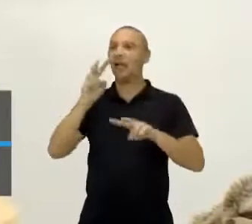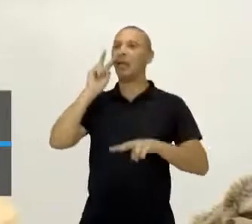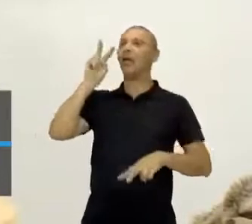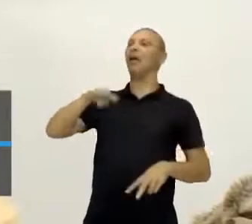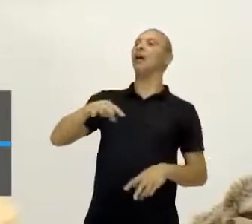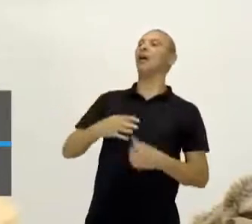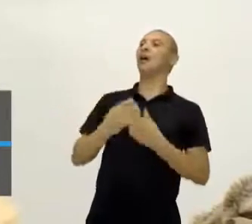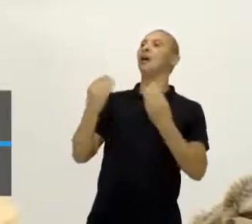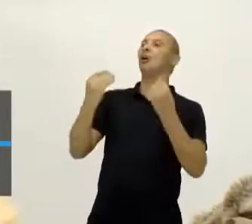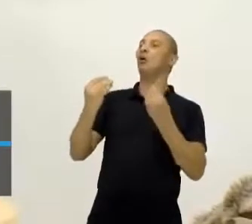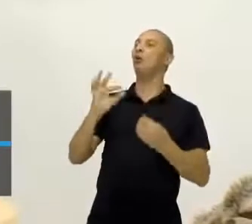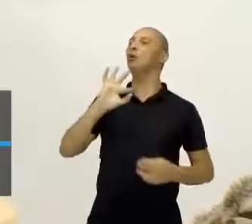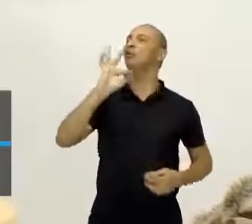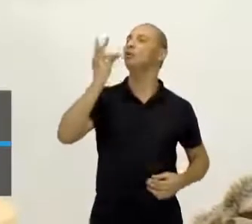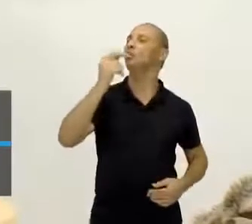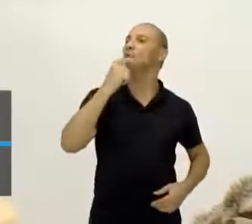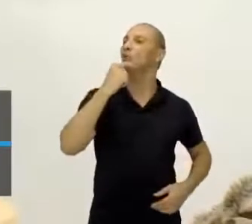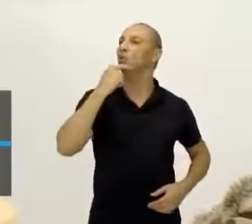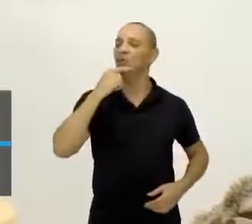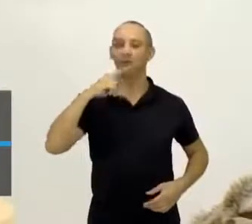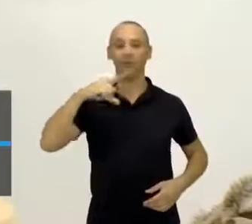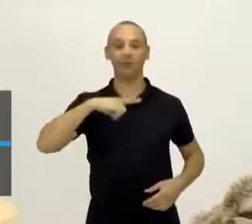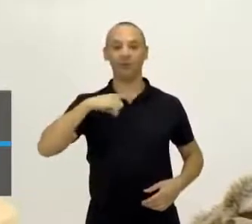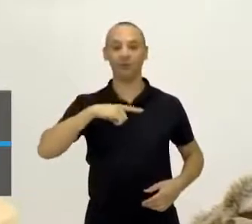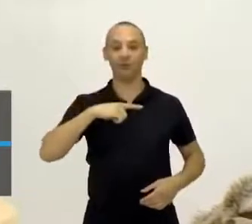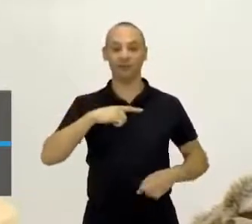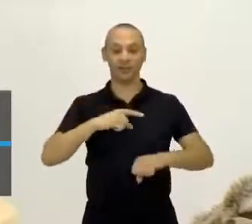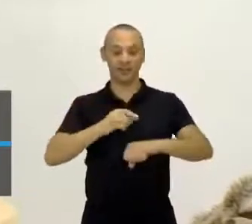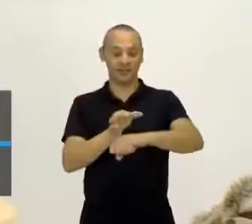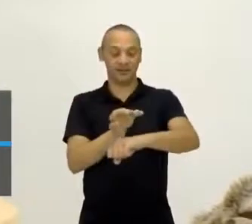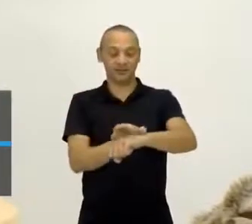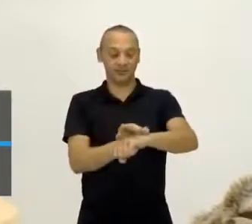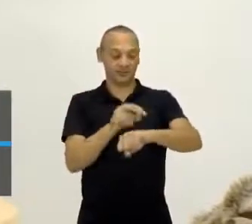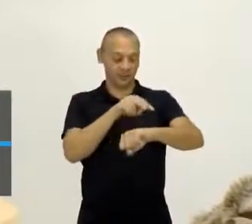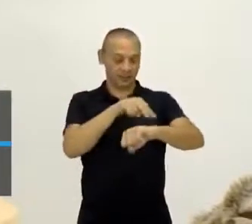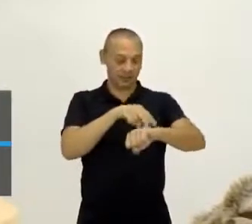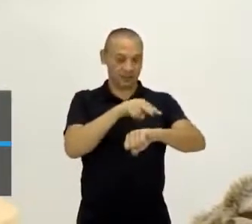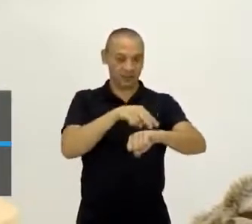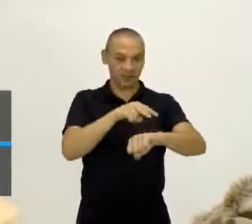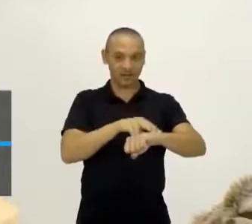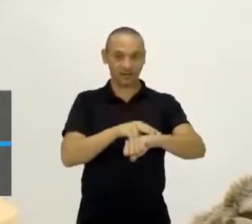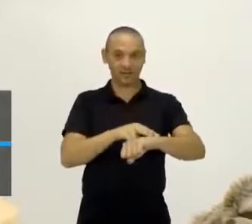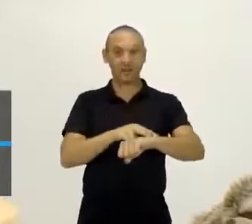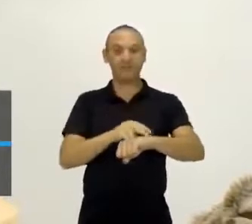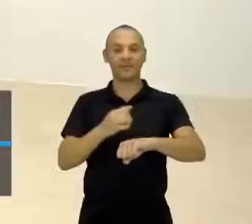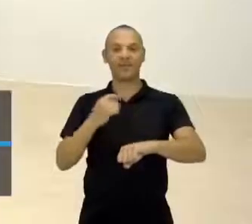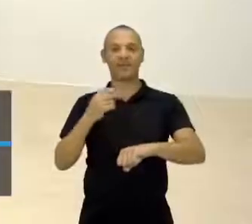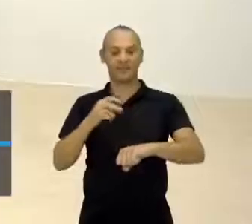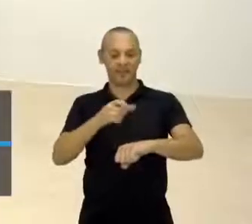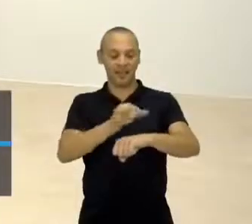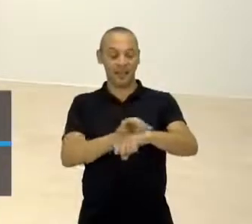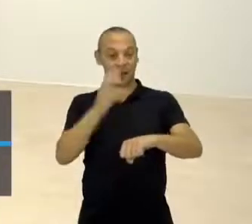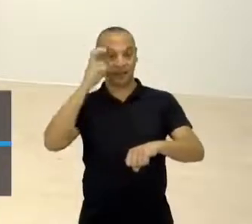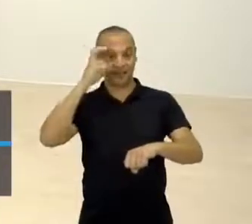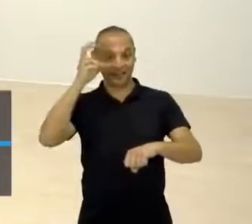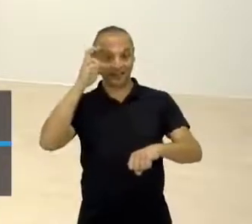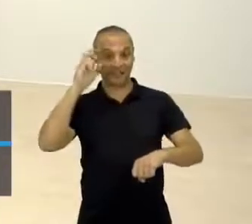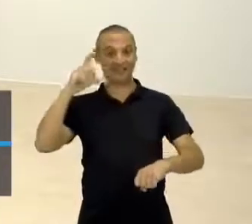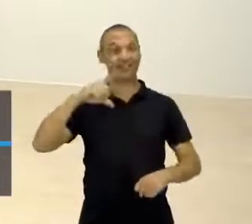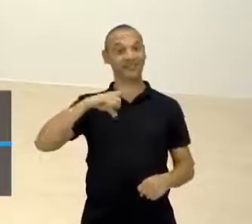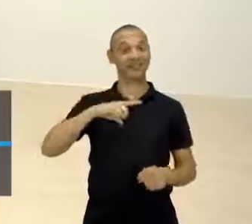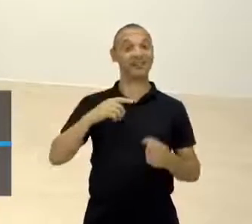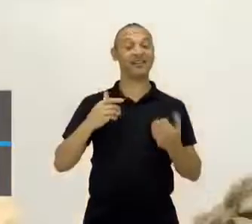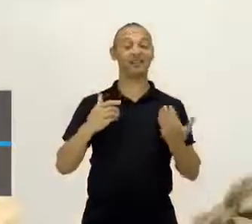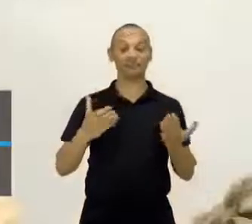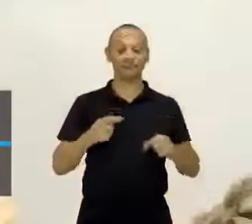Nossa, como, né? Eles tinham lá o smart, como que é? O relógio. O relógio. E